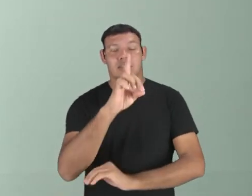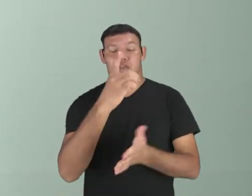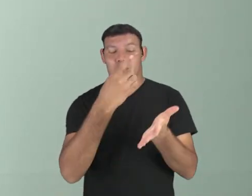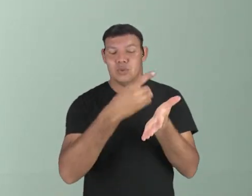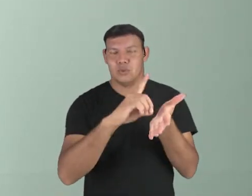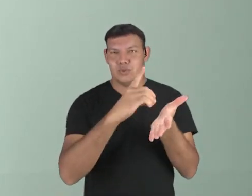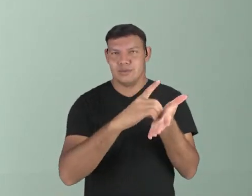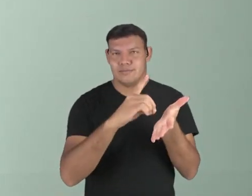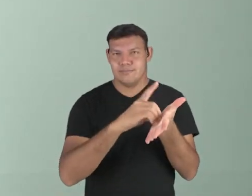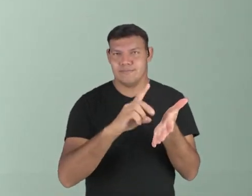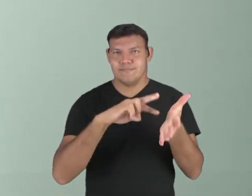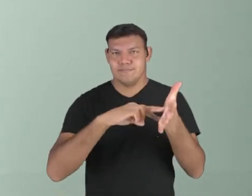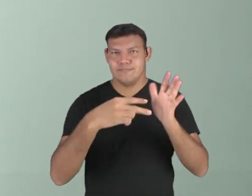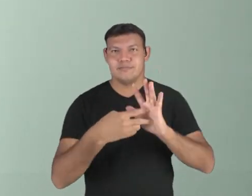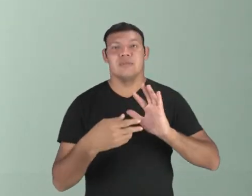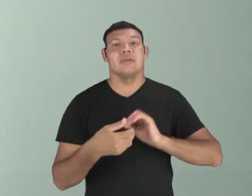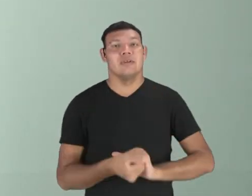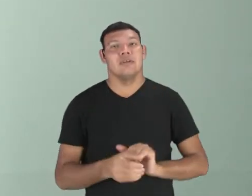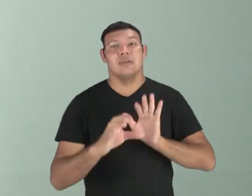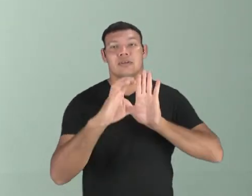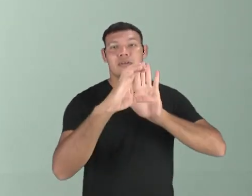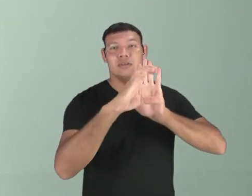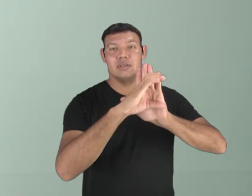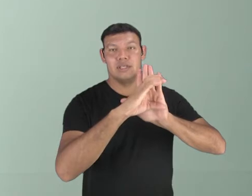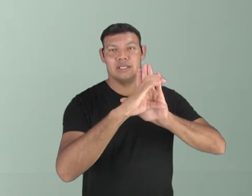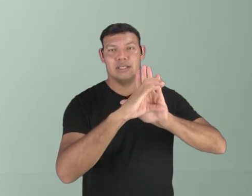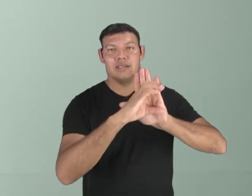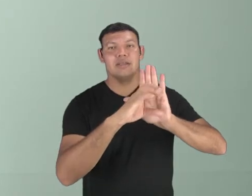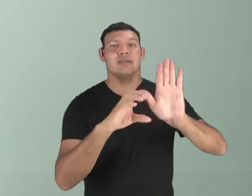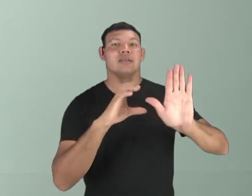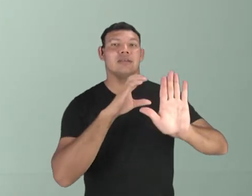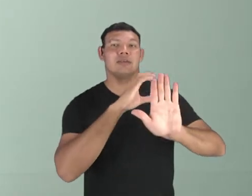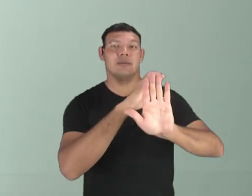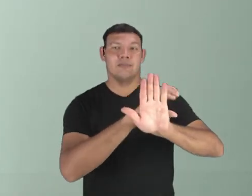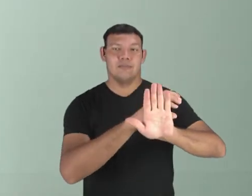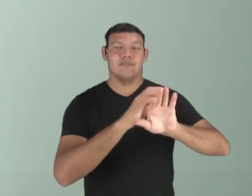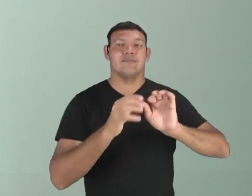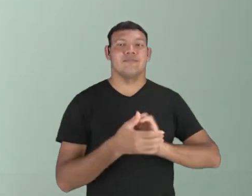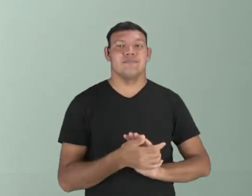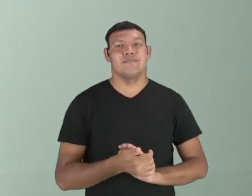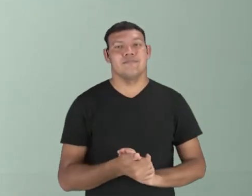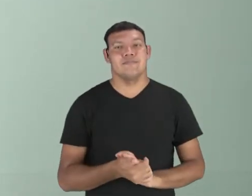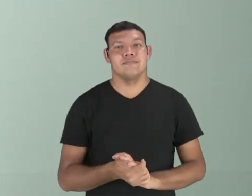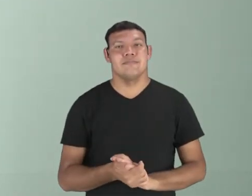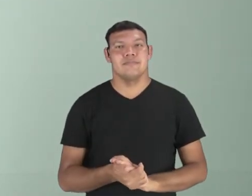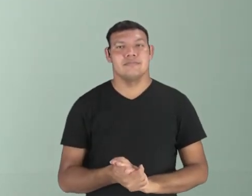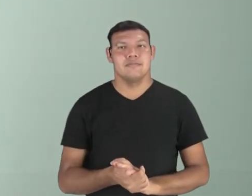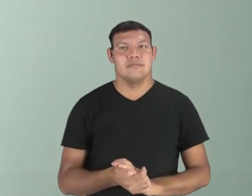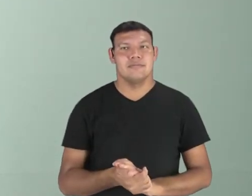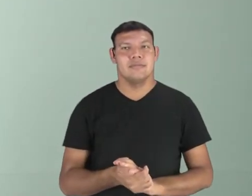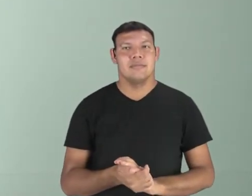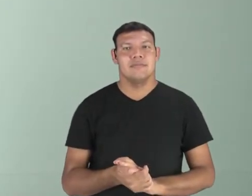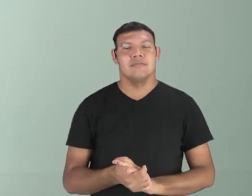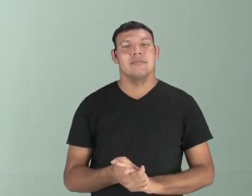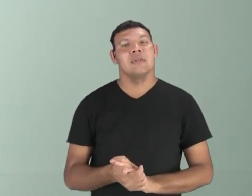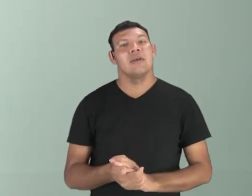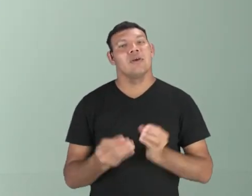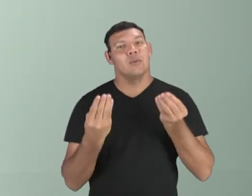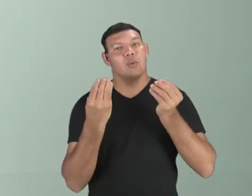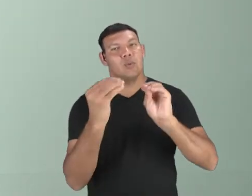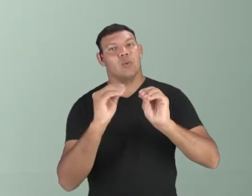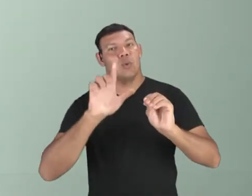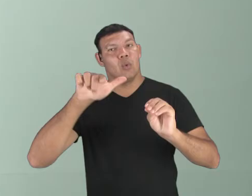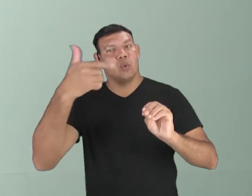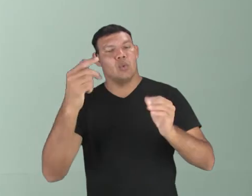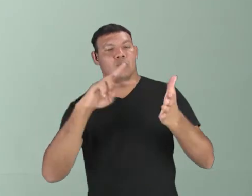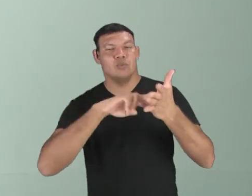dicionário, primeiro significado, e conotação seria o significado figurado, é aquele significado que a gente atribui um